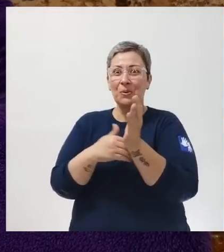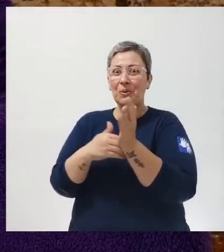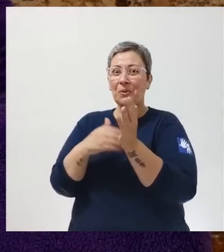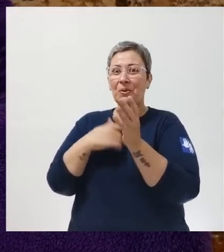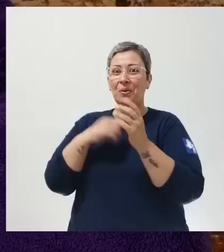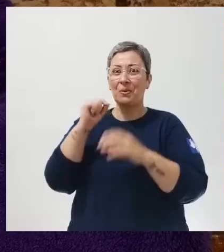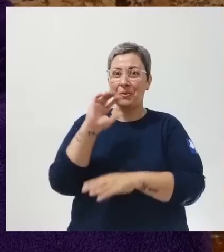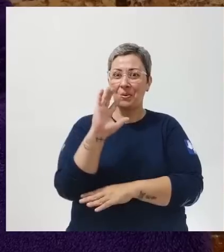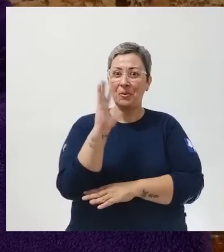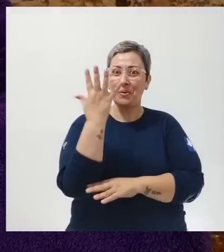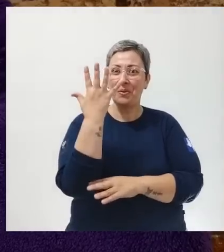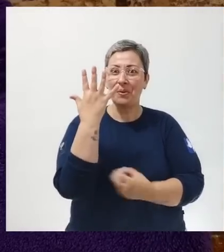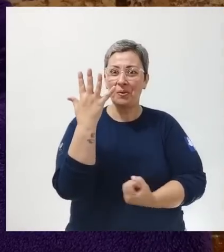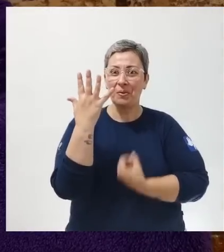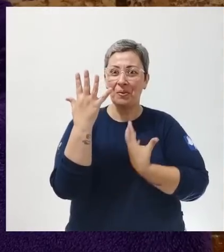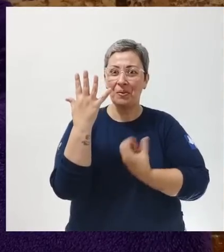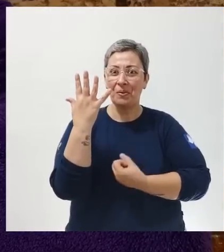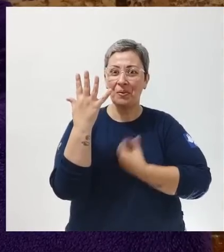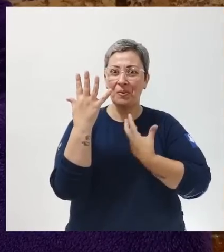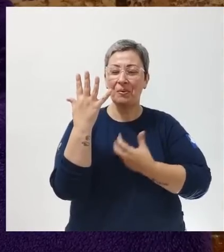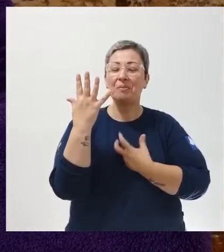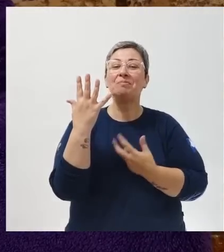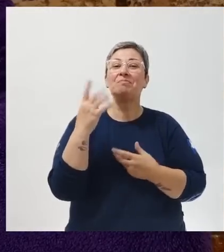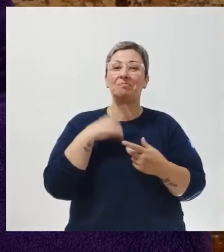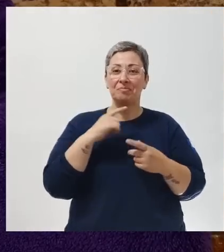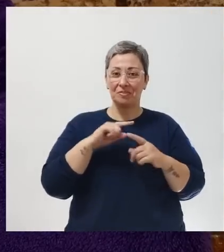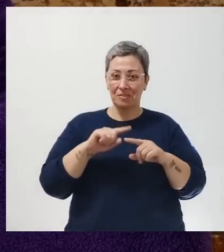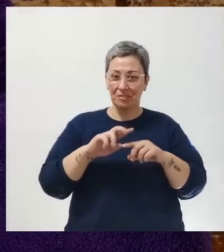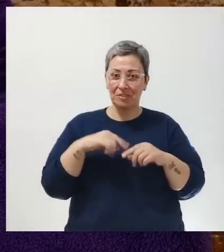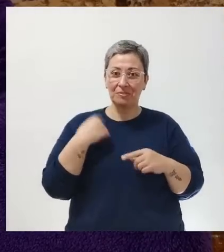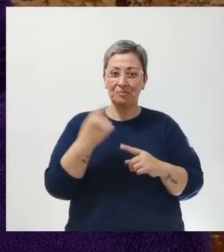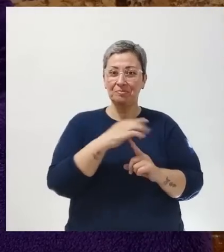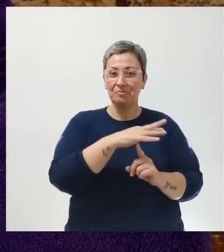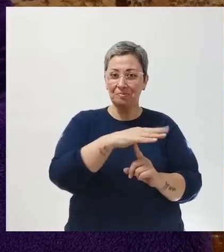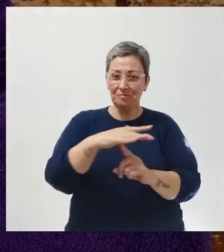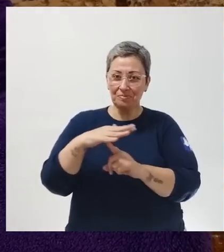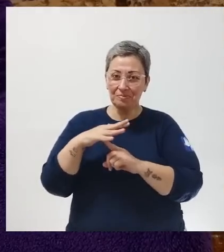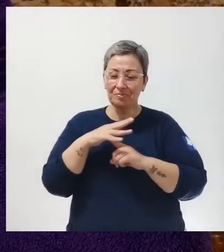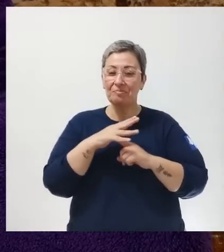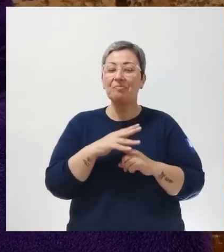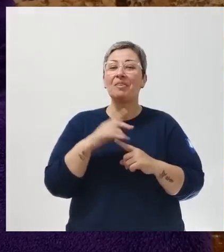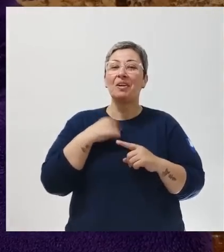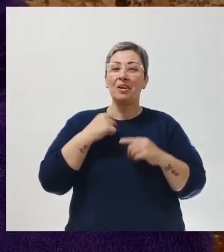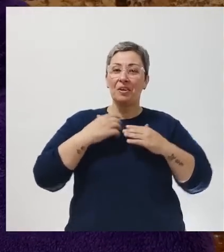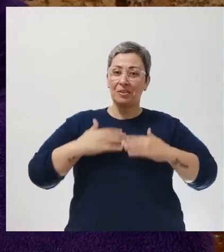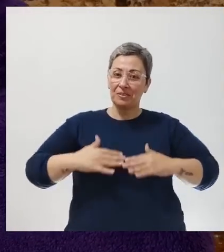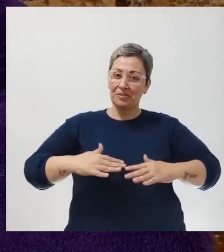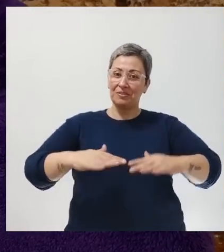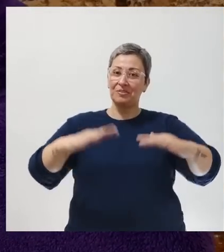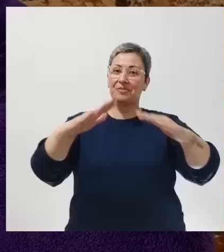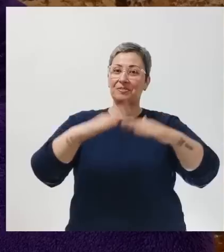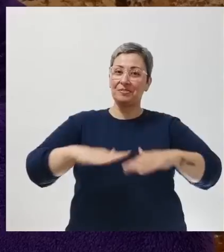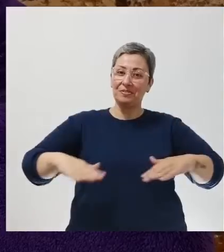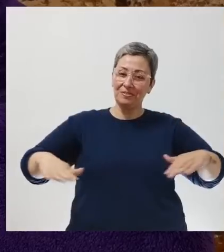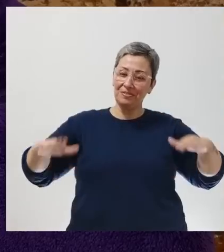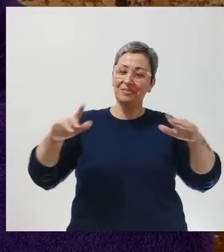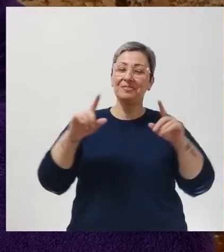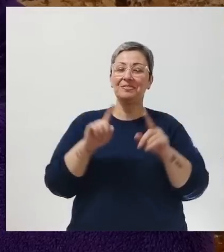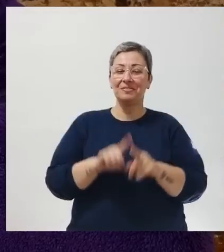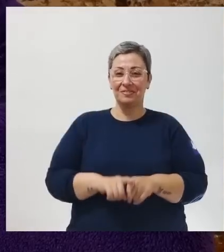nosso pé de poesia, do nosso jardim, o quintal da